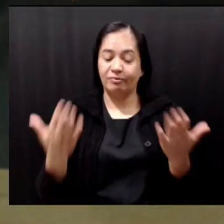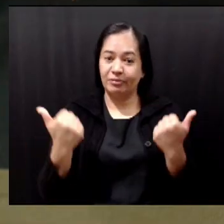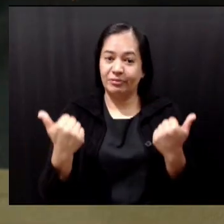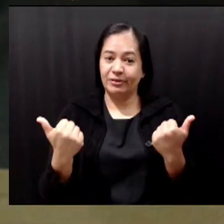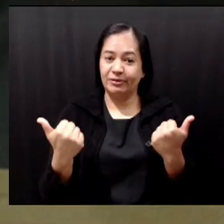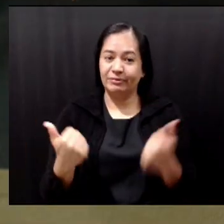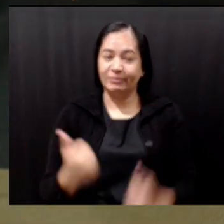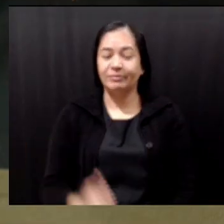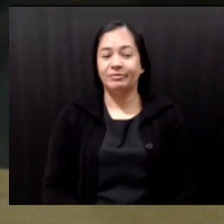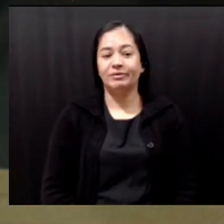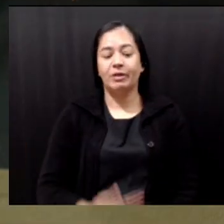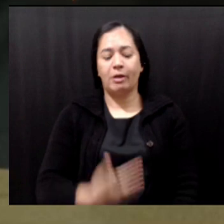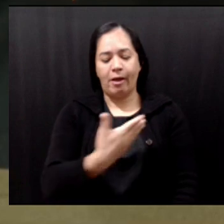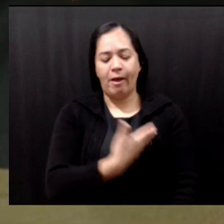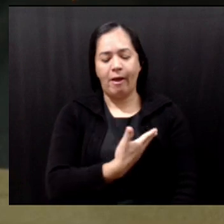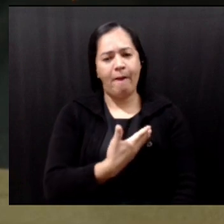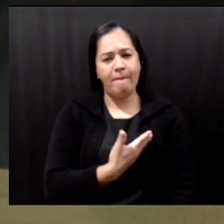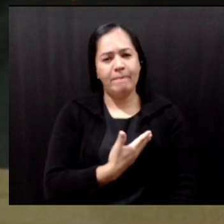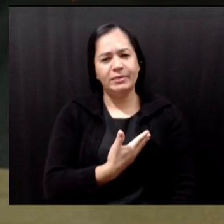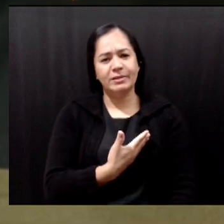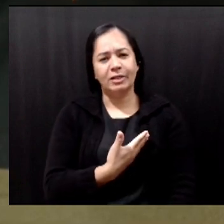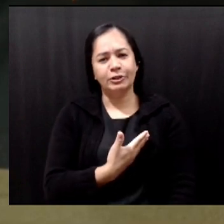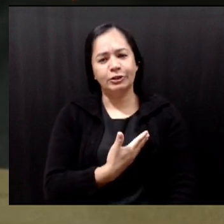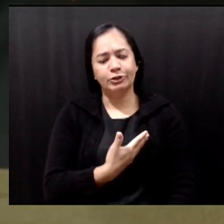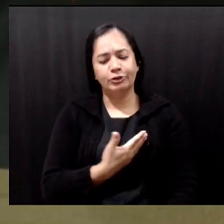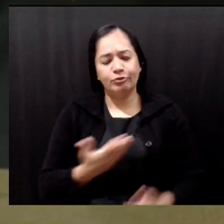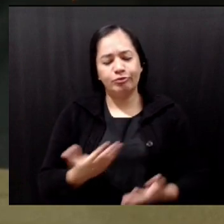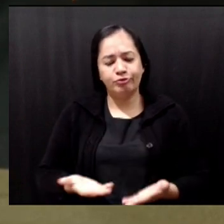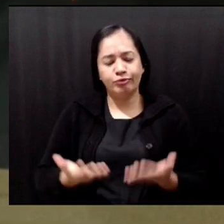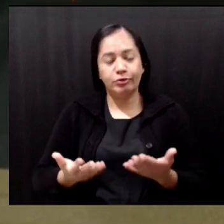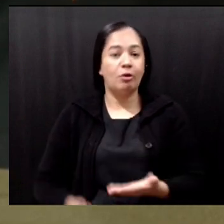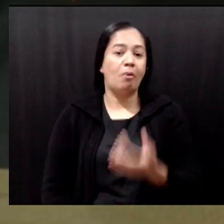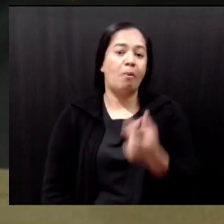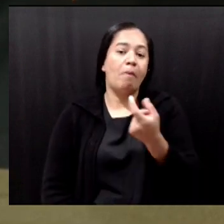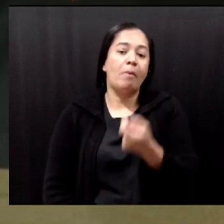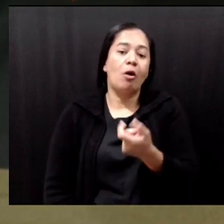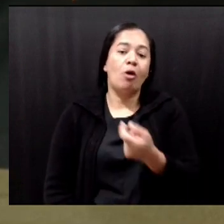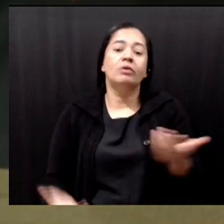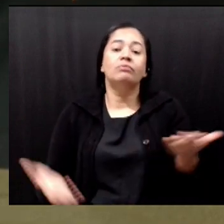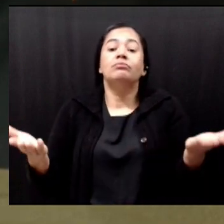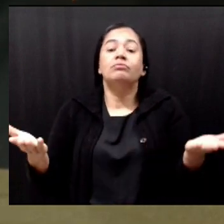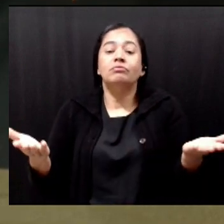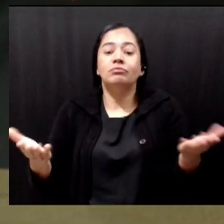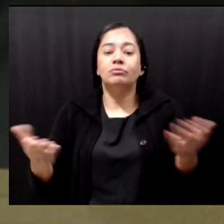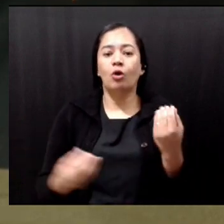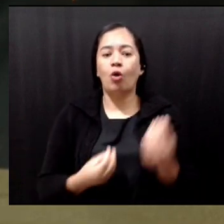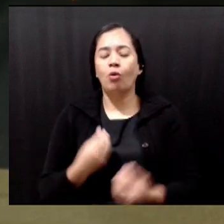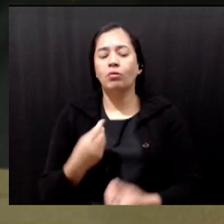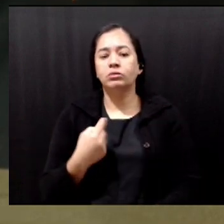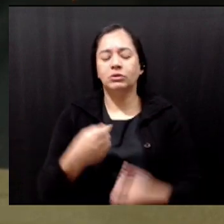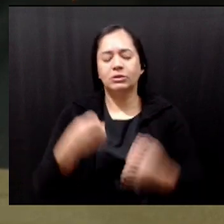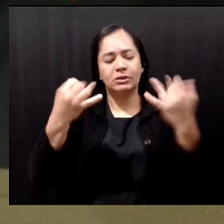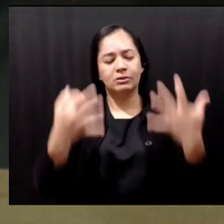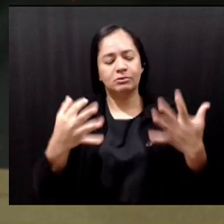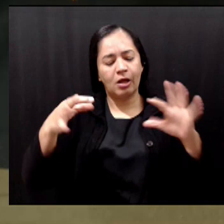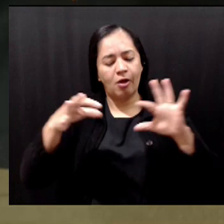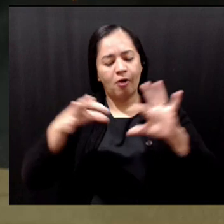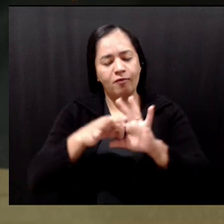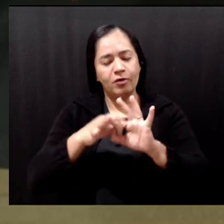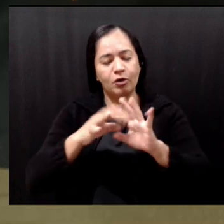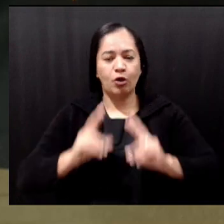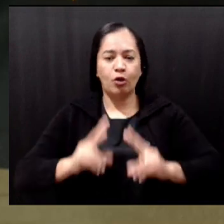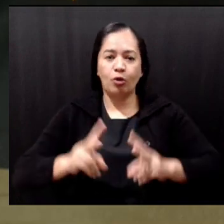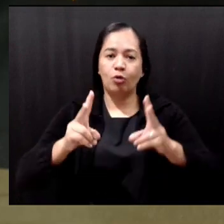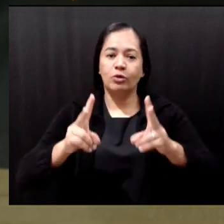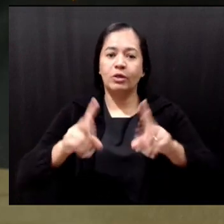amizade de baixa manutenção, né, e aí? Vamos descrever aqueles laços que permanecem e também